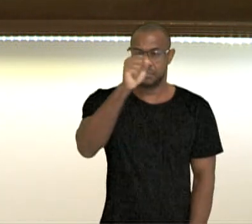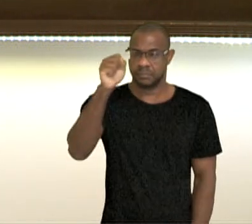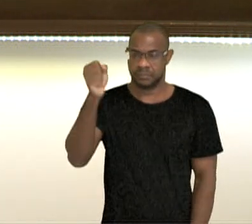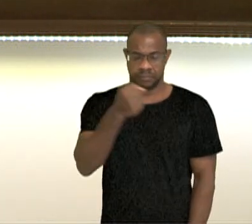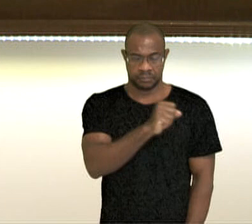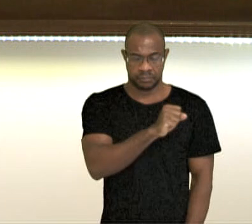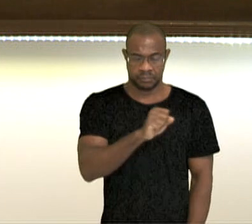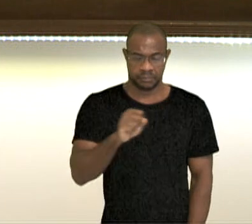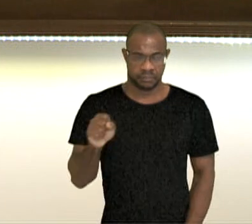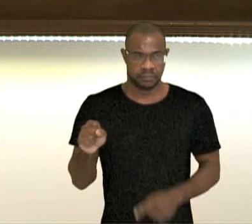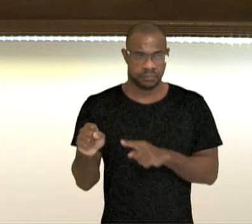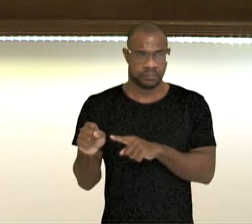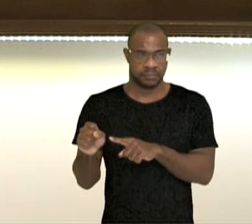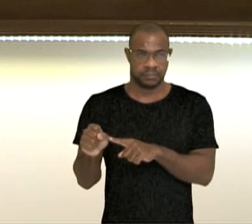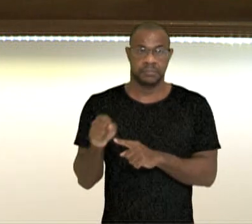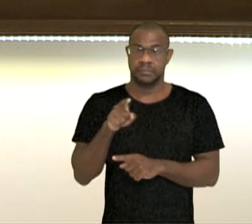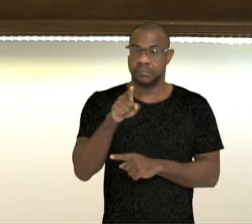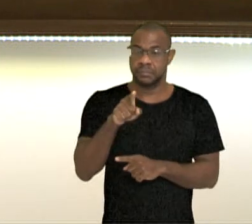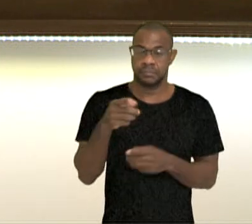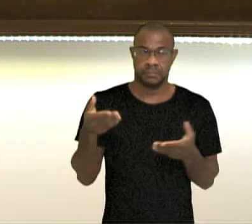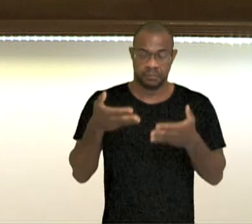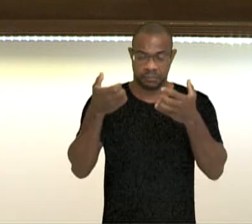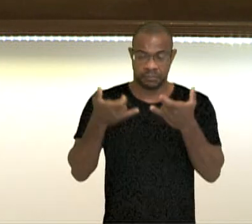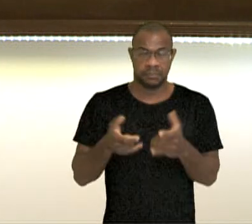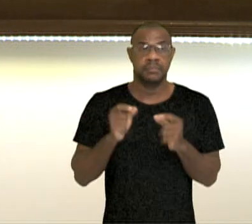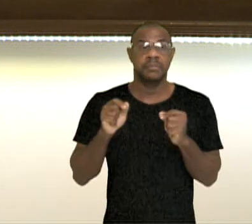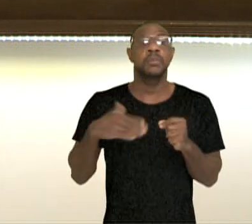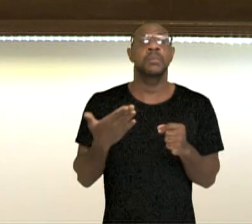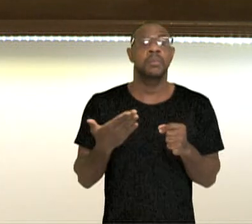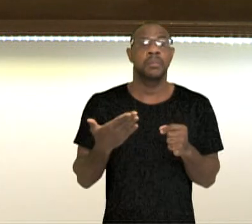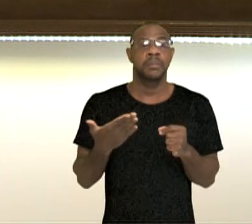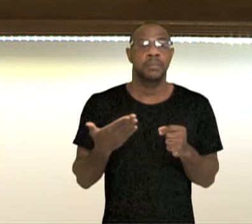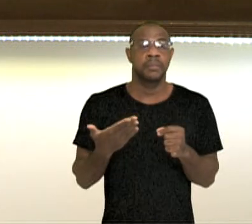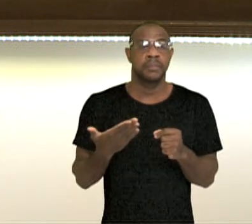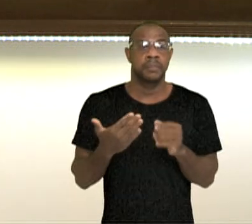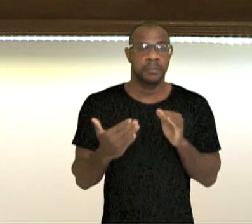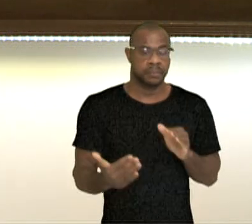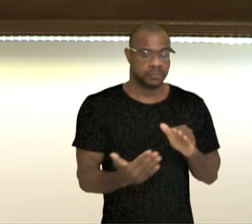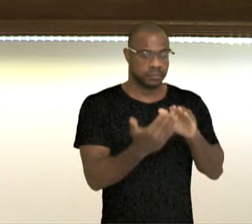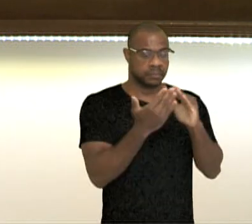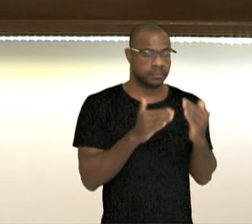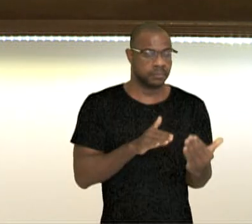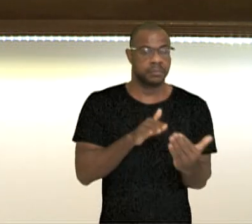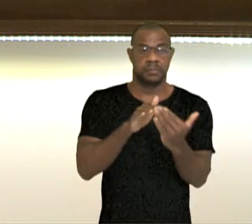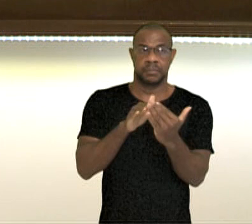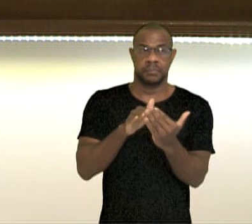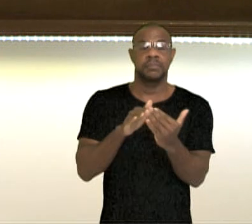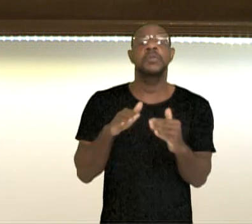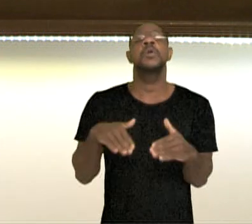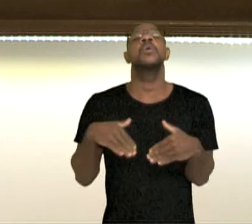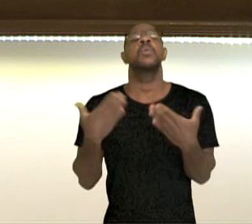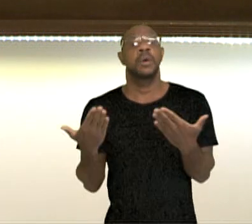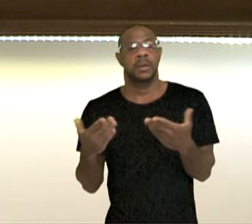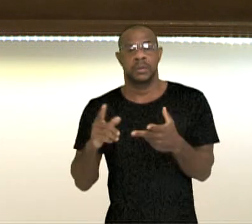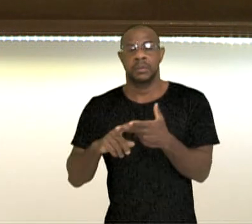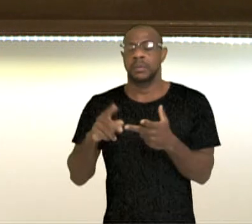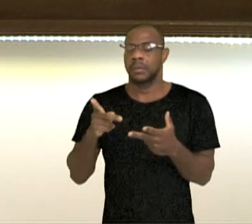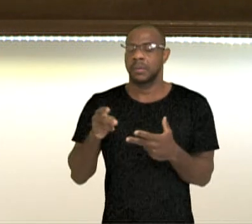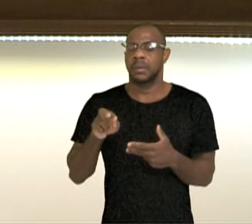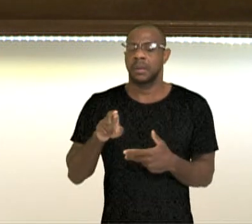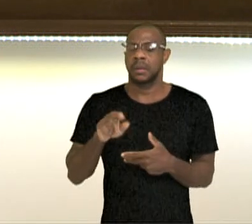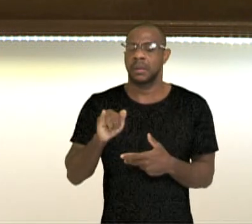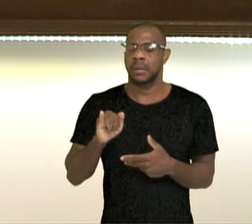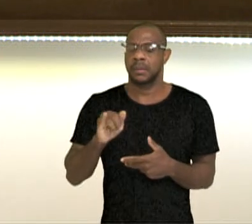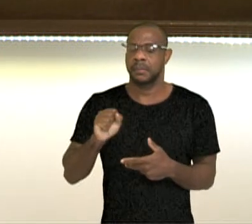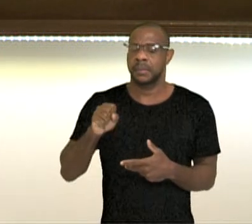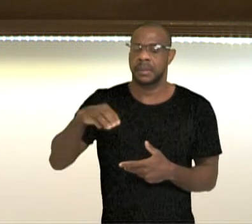8 solos desenhados ali. Você vai me dizer, daqueles 8, quais são as pirâmides e quais são os prismas,